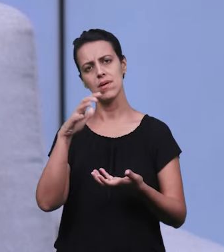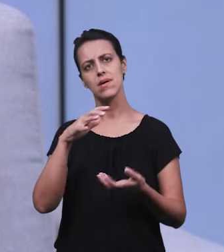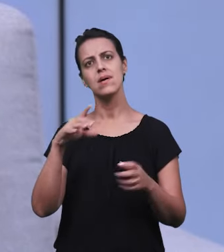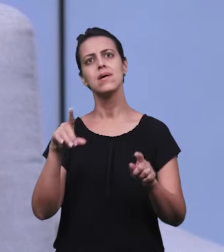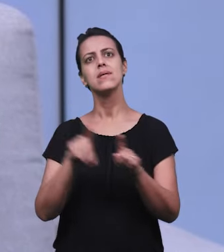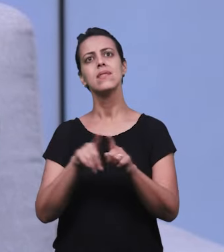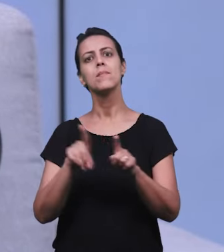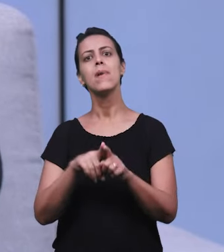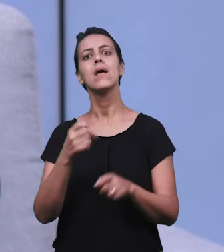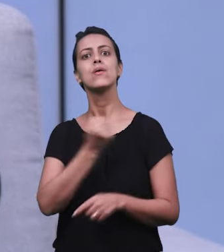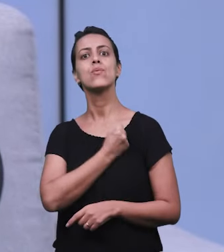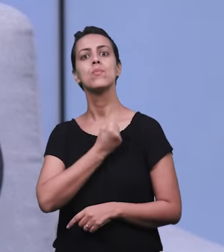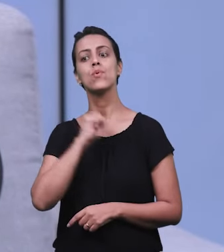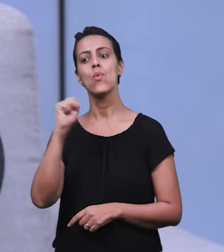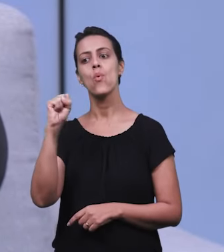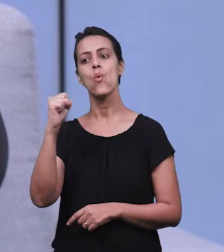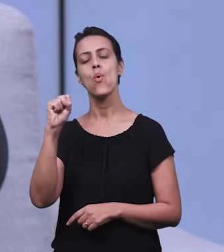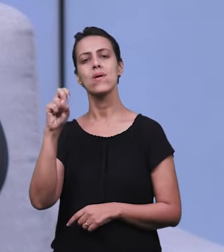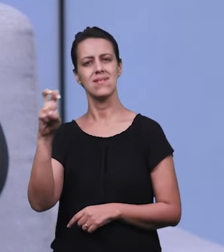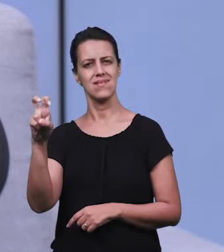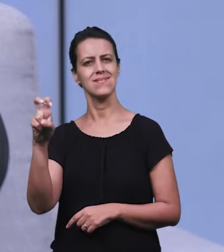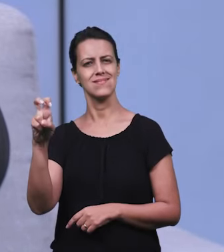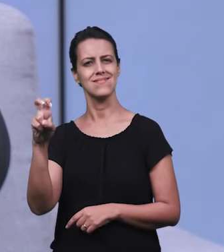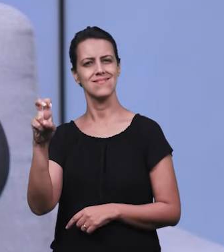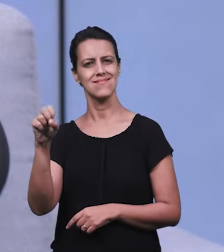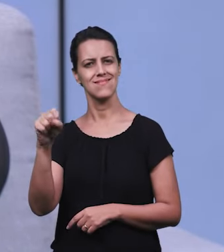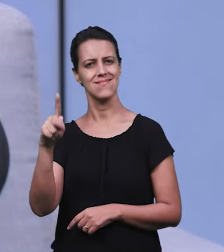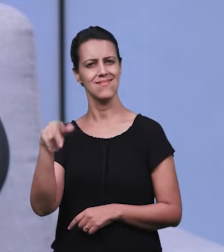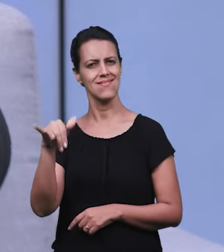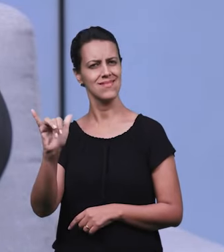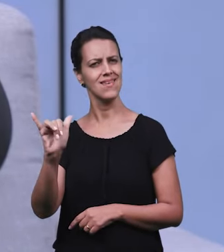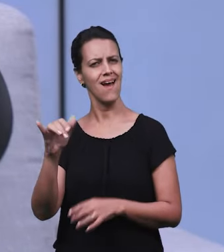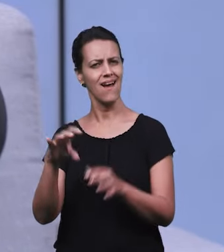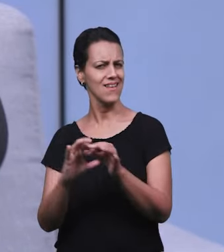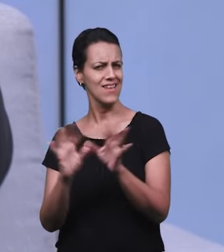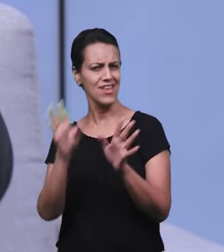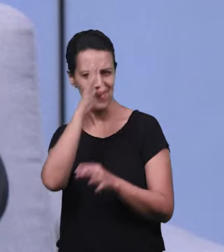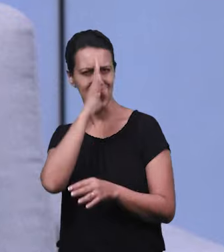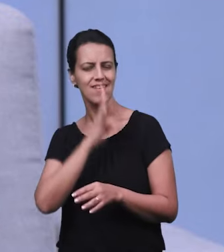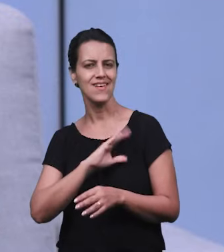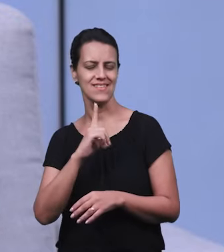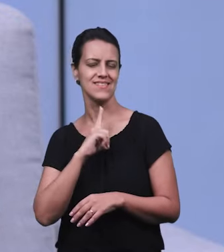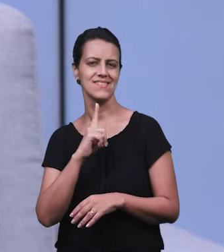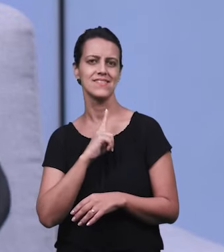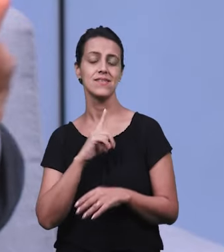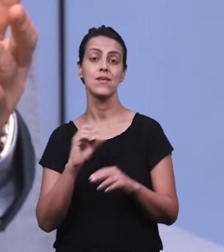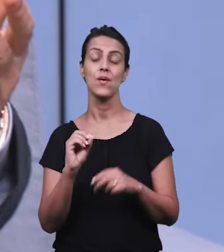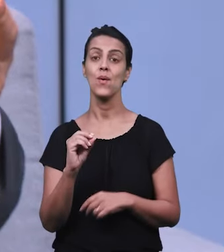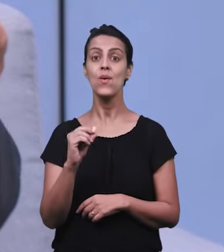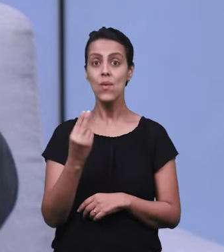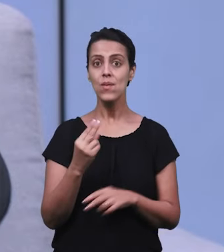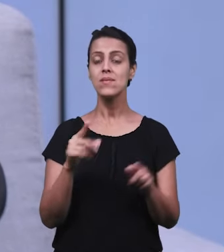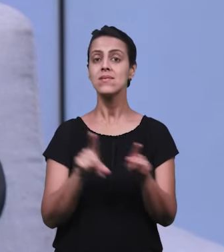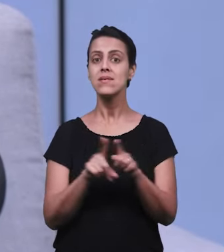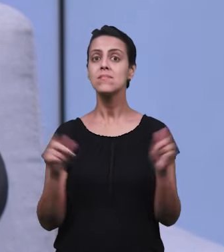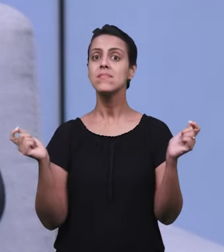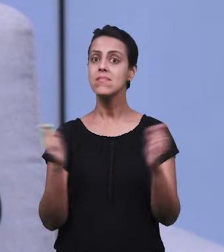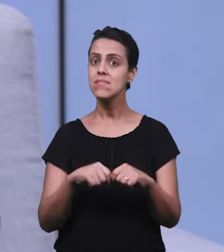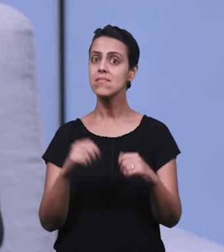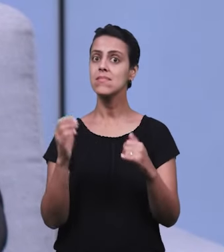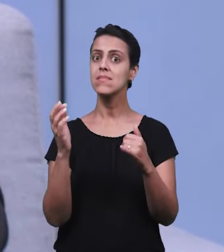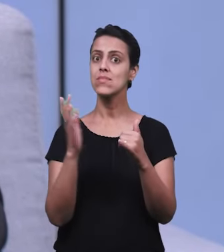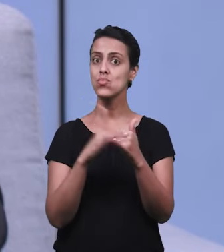estamos, é o canal 85 da Sky Livre, aquela Sky gratuita, que é transmitida via satélite. Ou você pode estar assistindo pelo canal